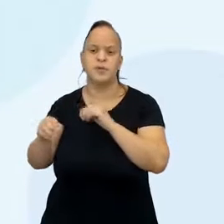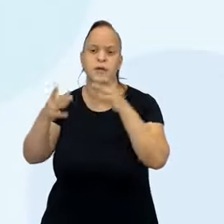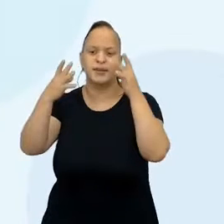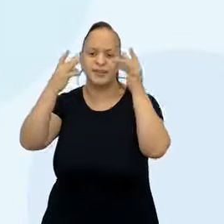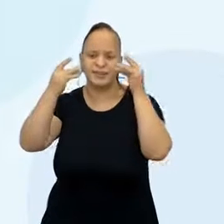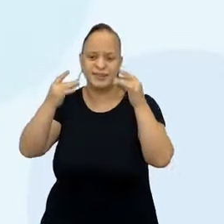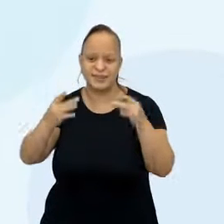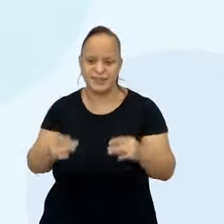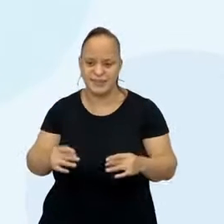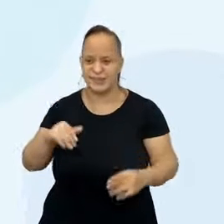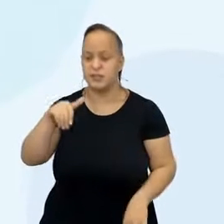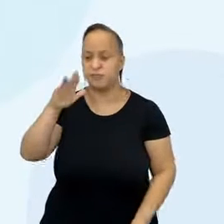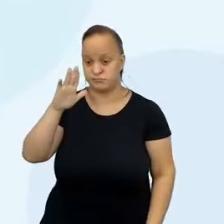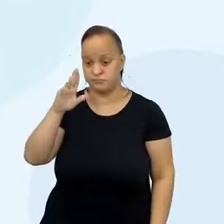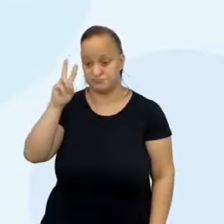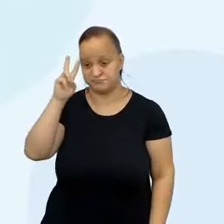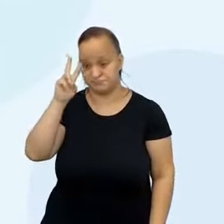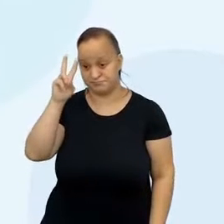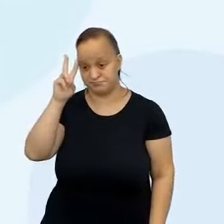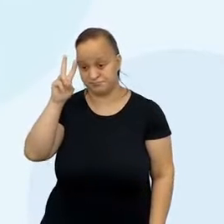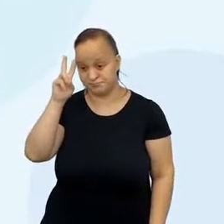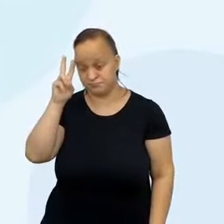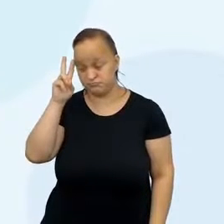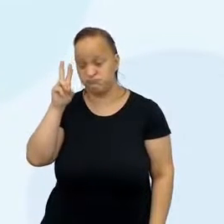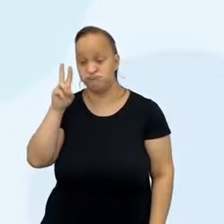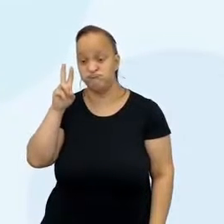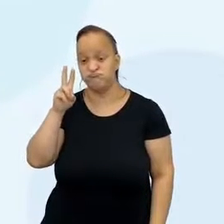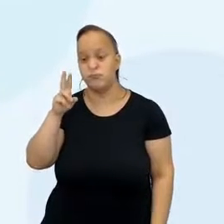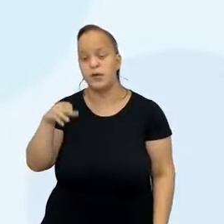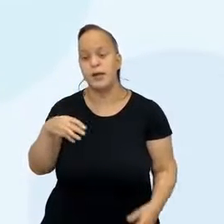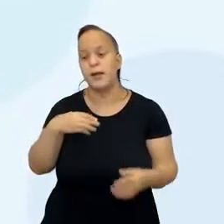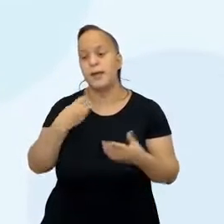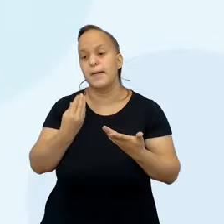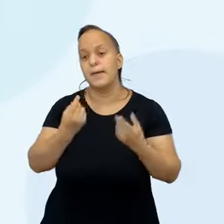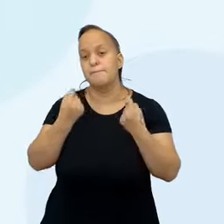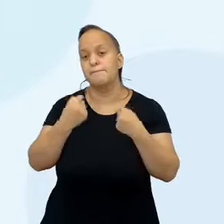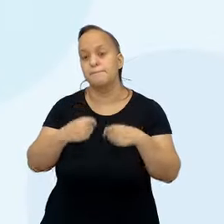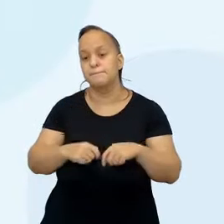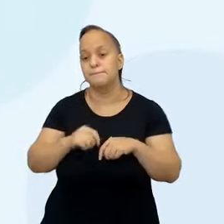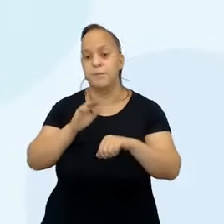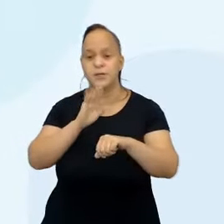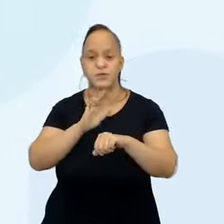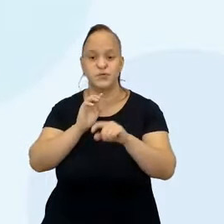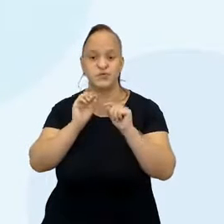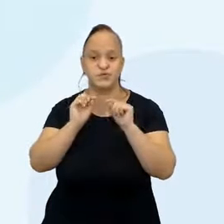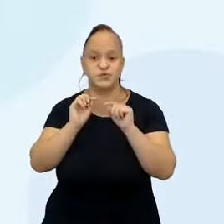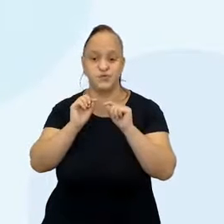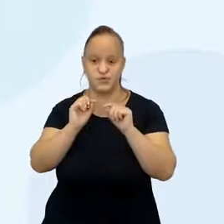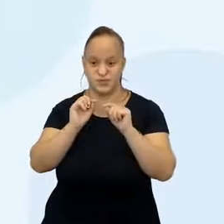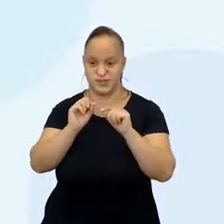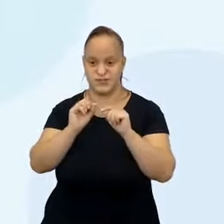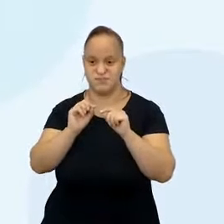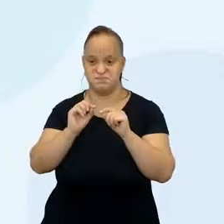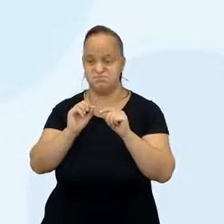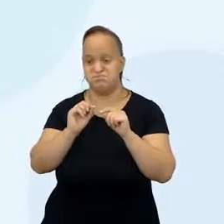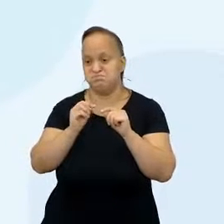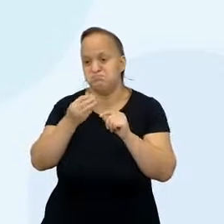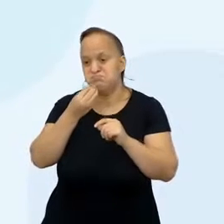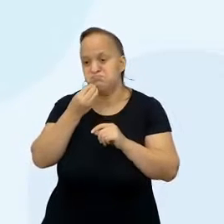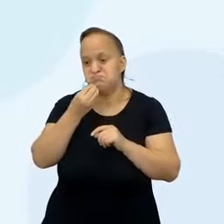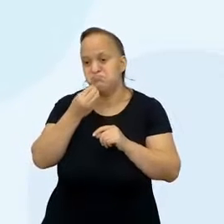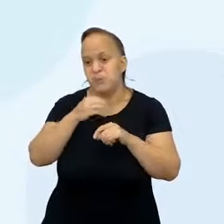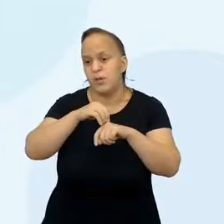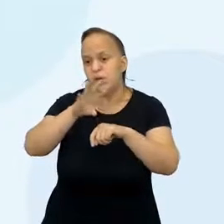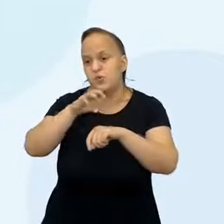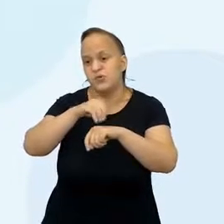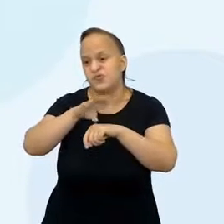sobre essa integração, né? Mas assim, lembrando que ela pode, da forma como ela se põe ali no mapa, é sugestão, né? E